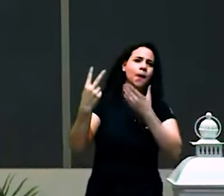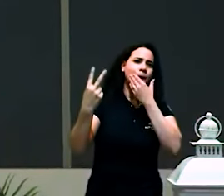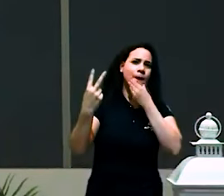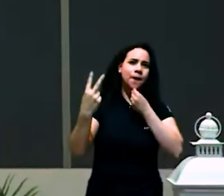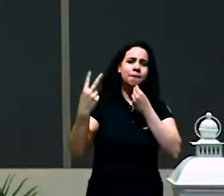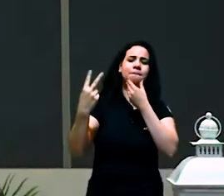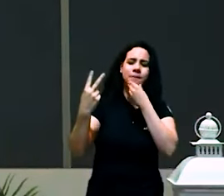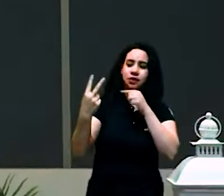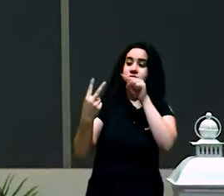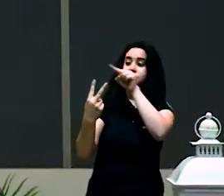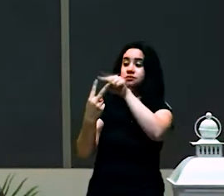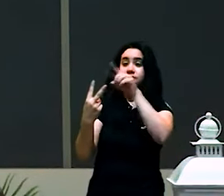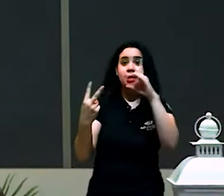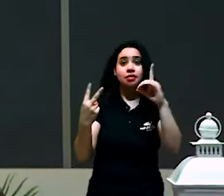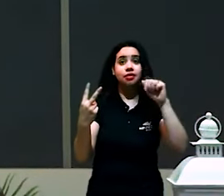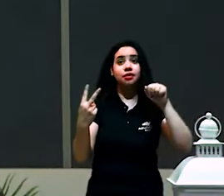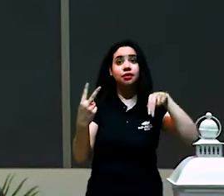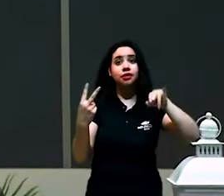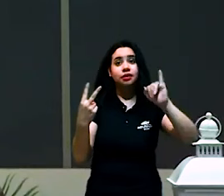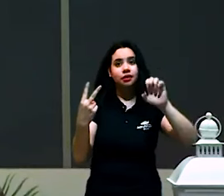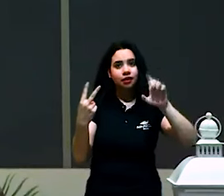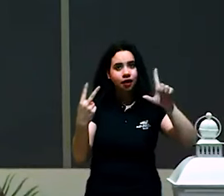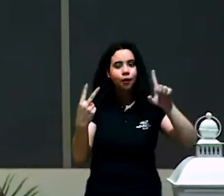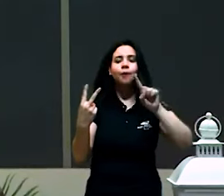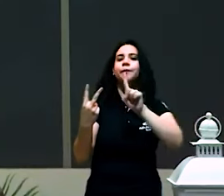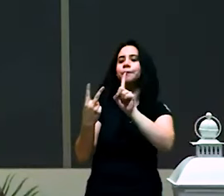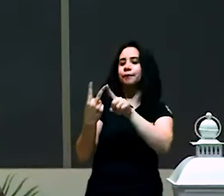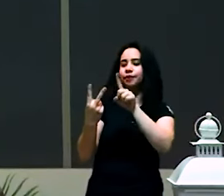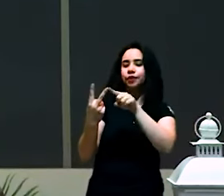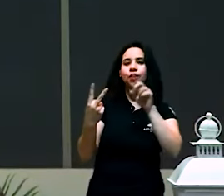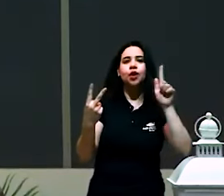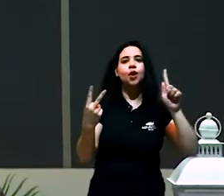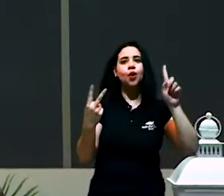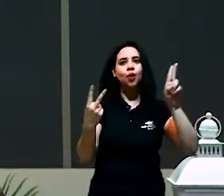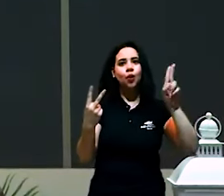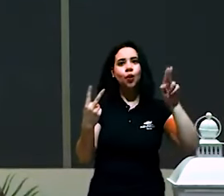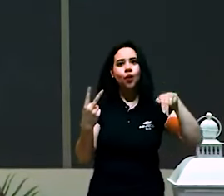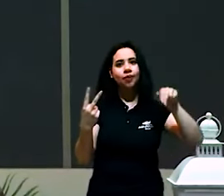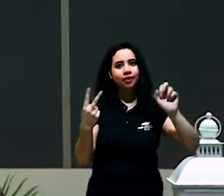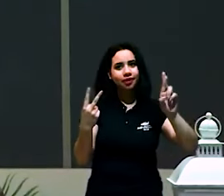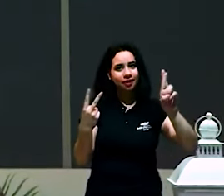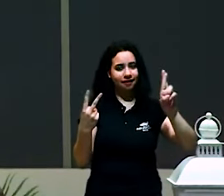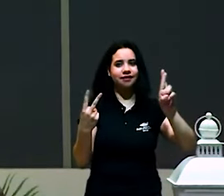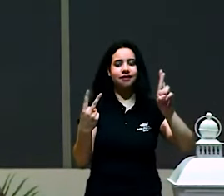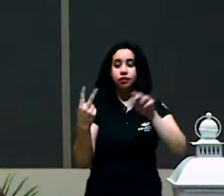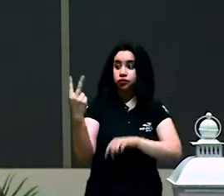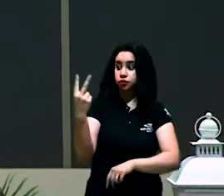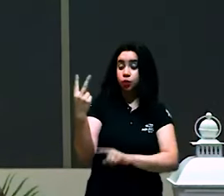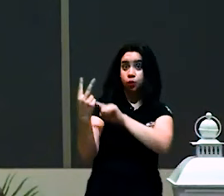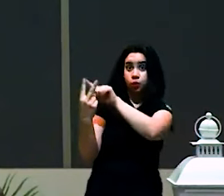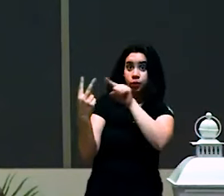têm abençoado o nosso querido Brasil. Esses homens que eram bautistas, estudaram 4 anos de teologia